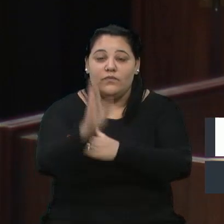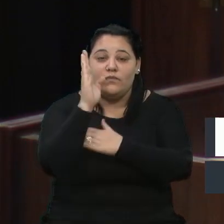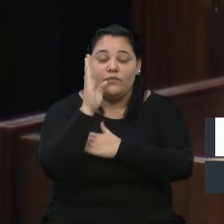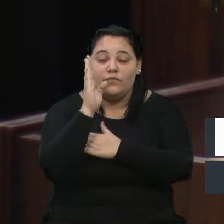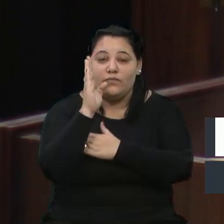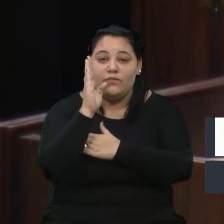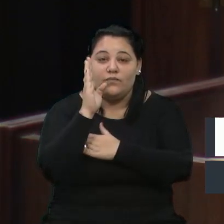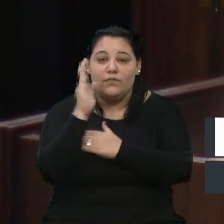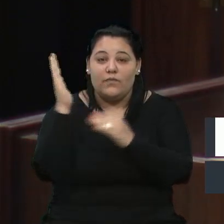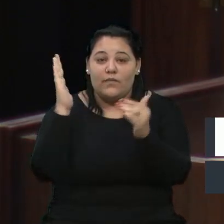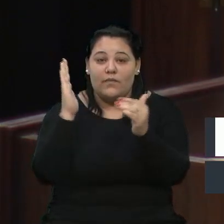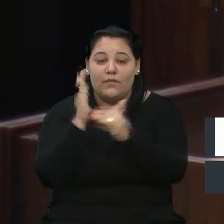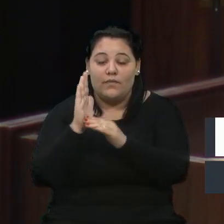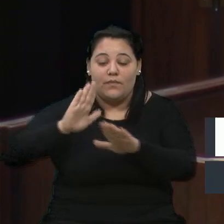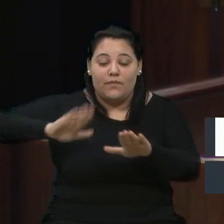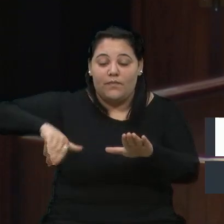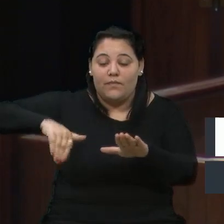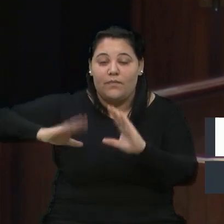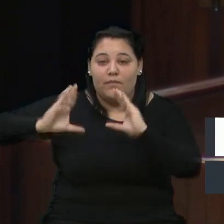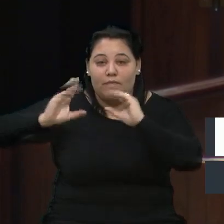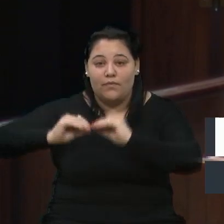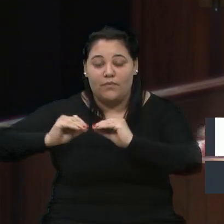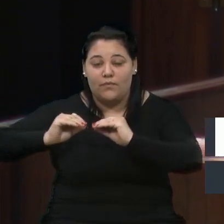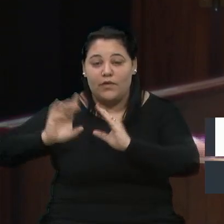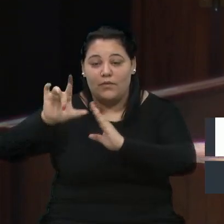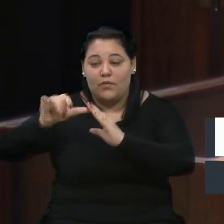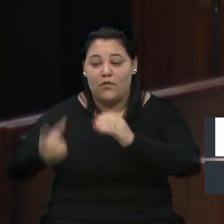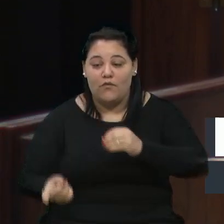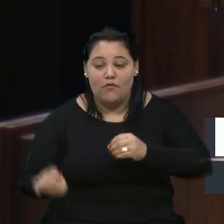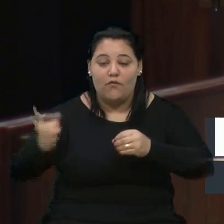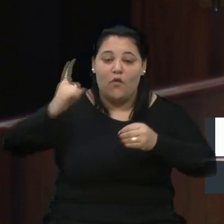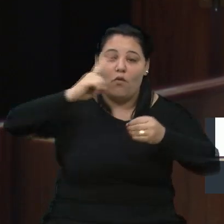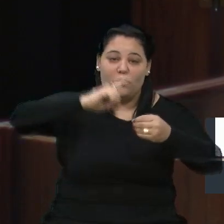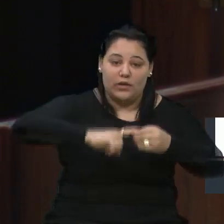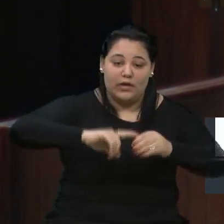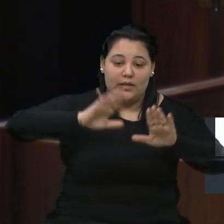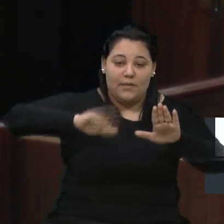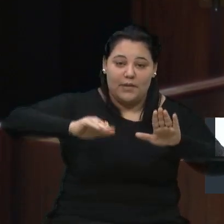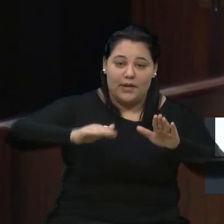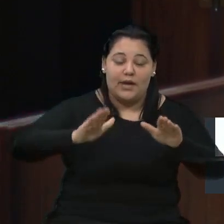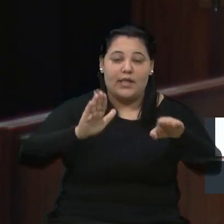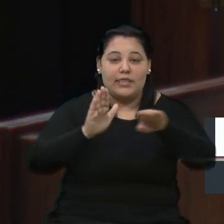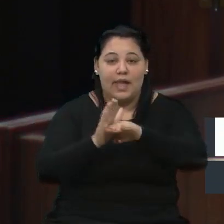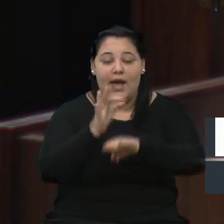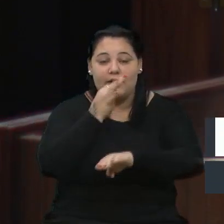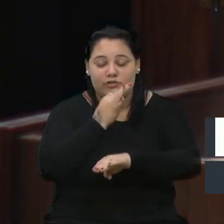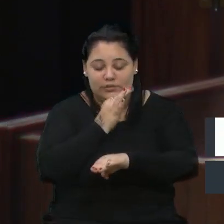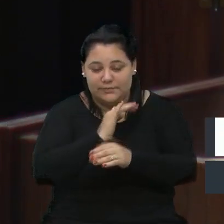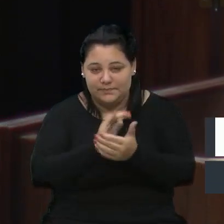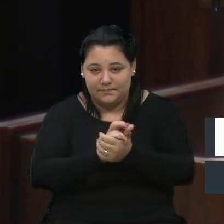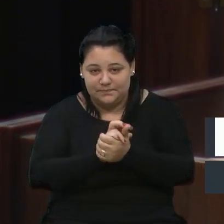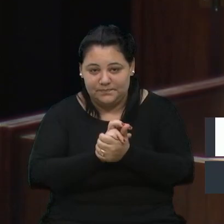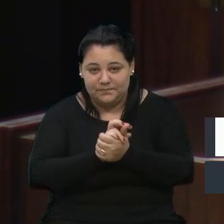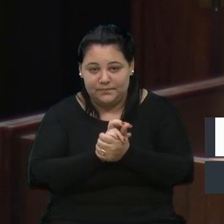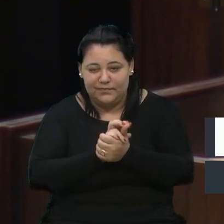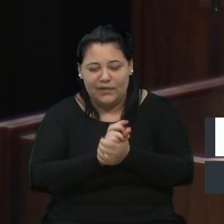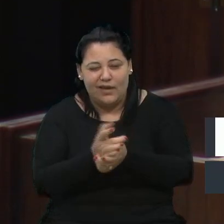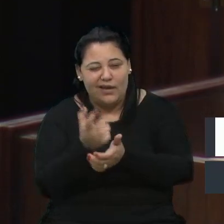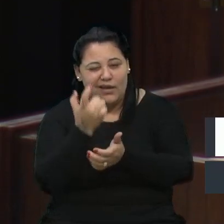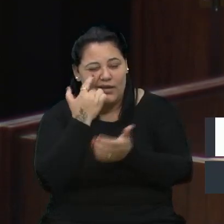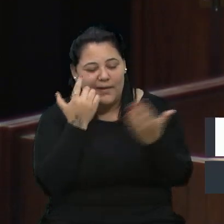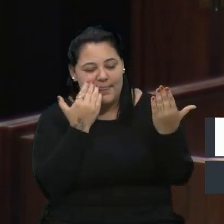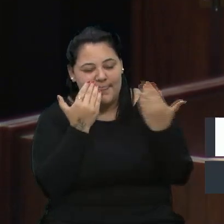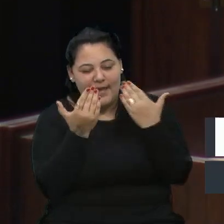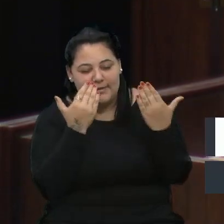noite e à noite de domingo subi do litoral para Caxias do Sul e vindo analisando os